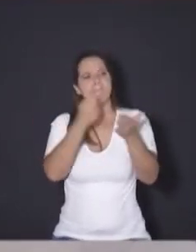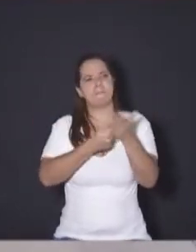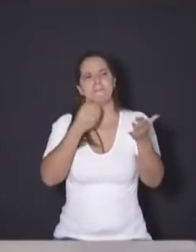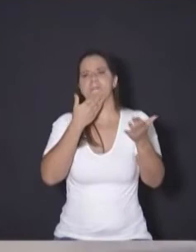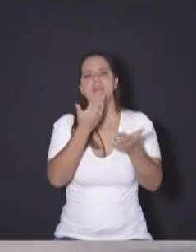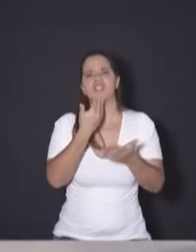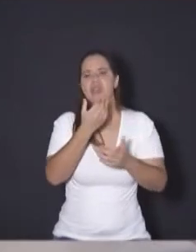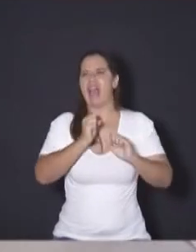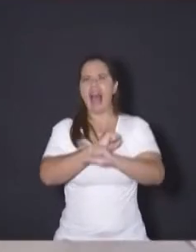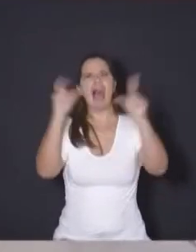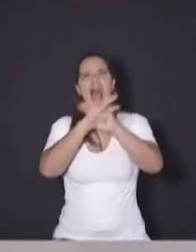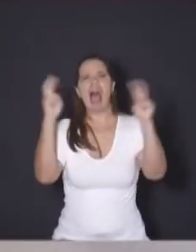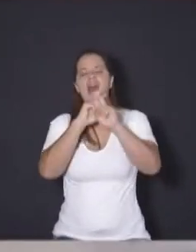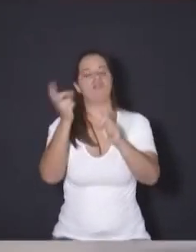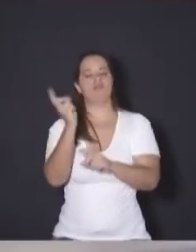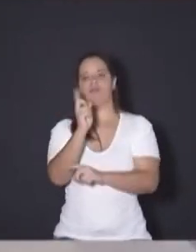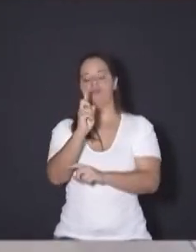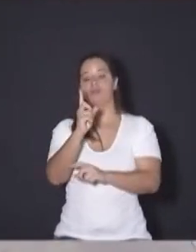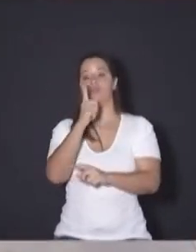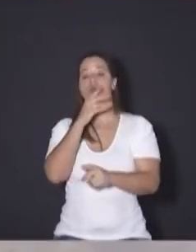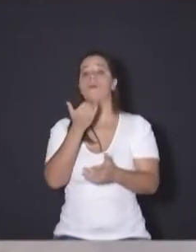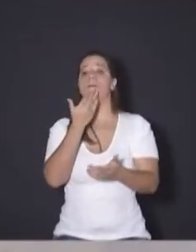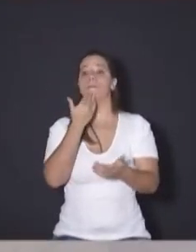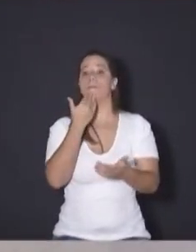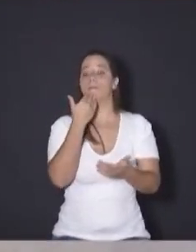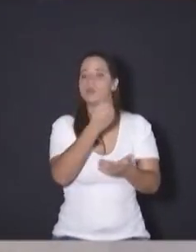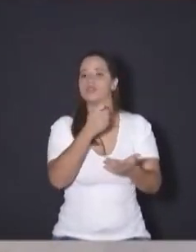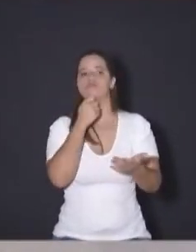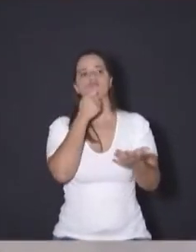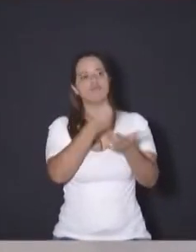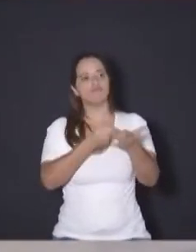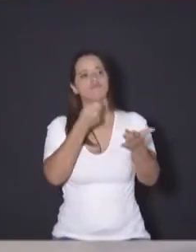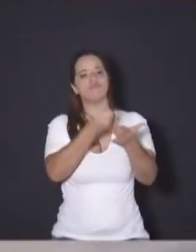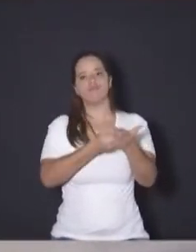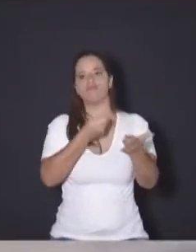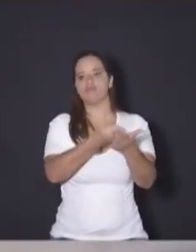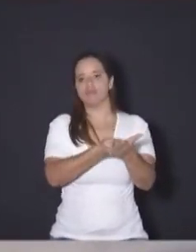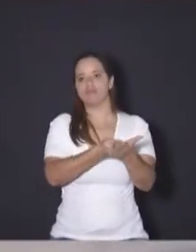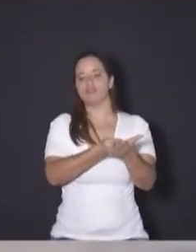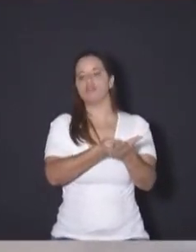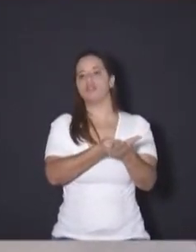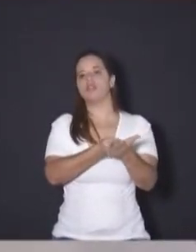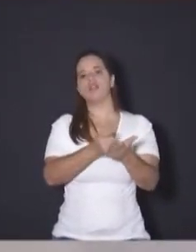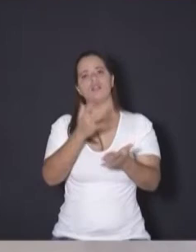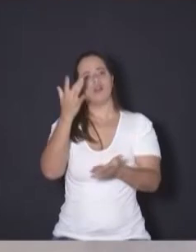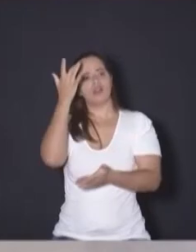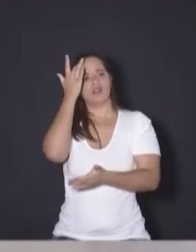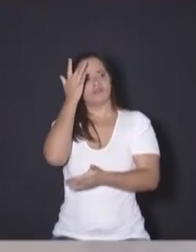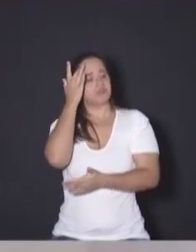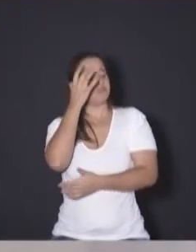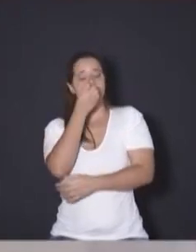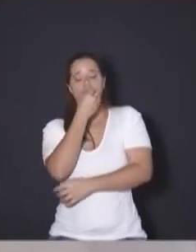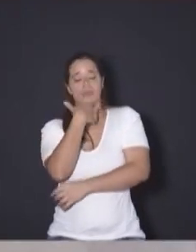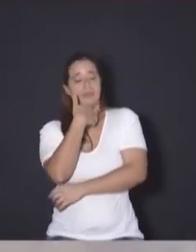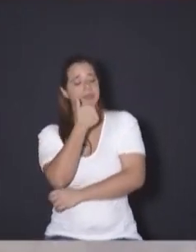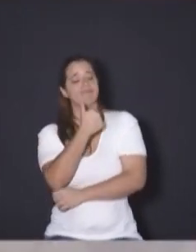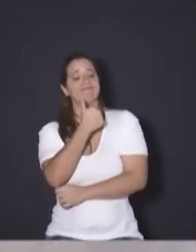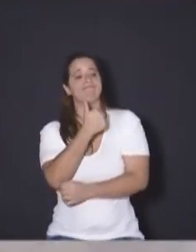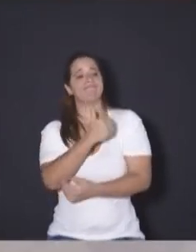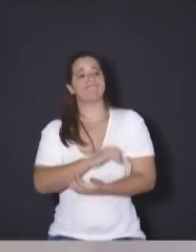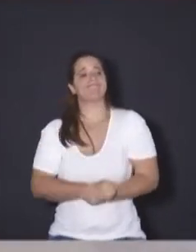só bebe vodka de direitinho vão achar que está tudo bem